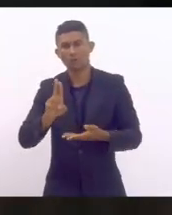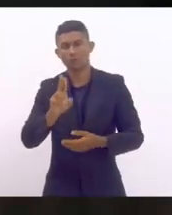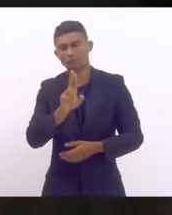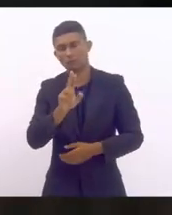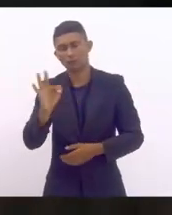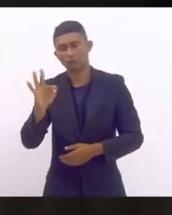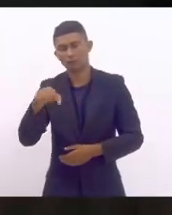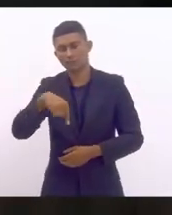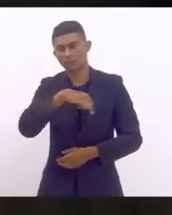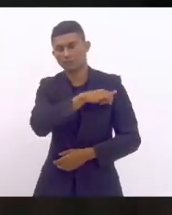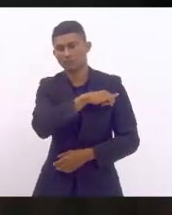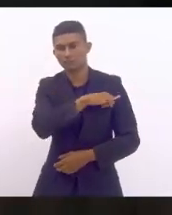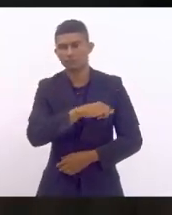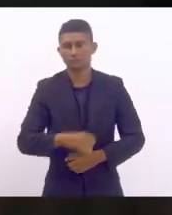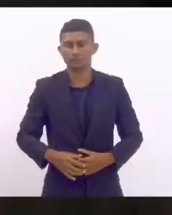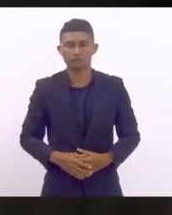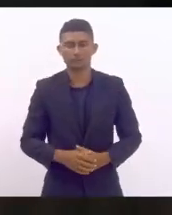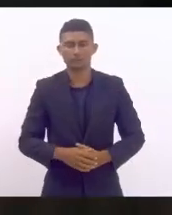Janeiro